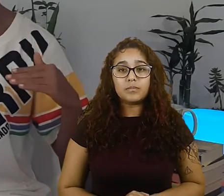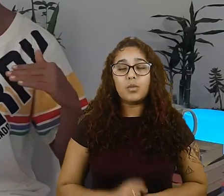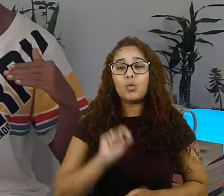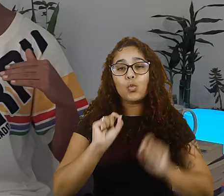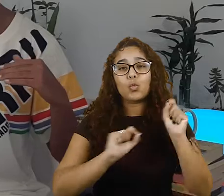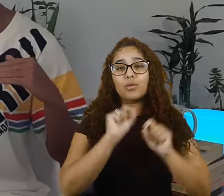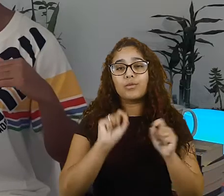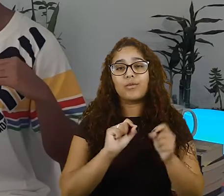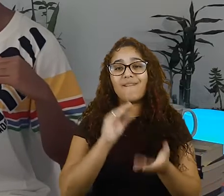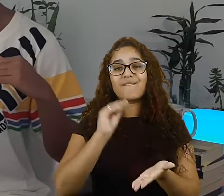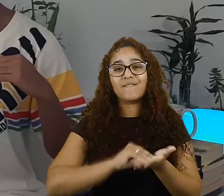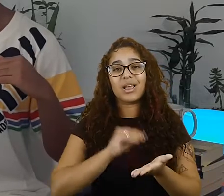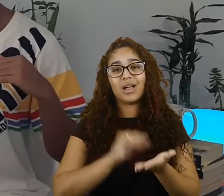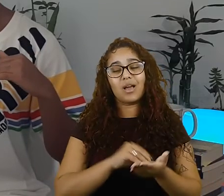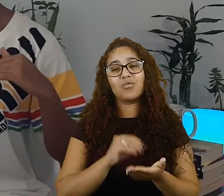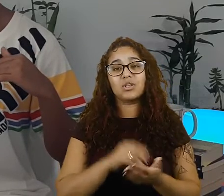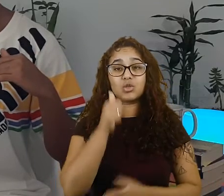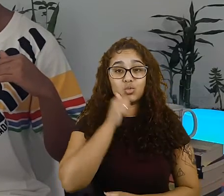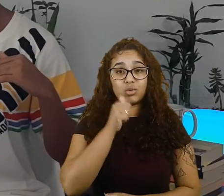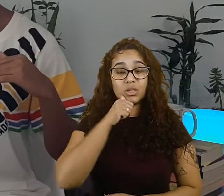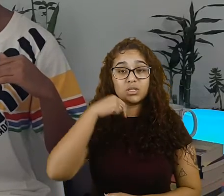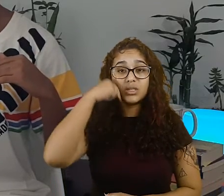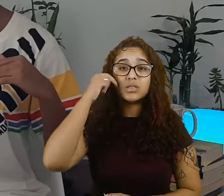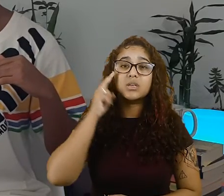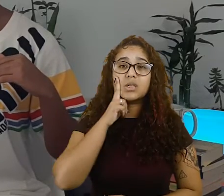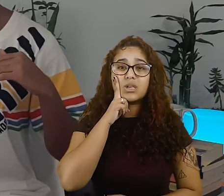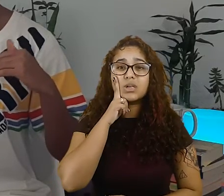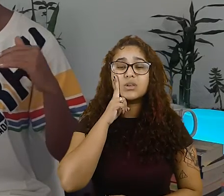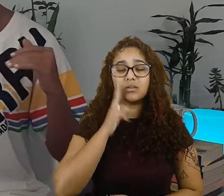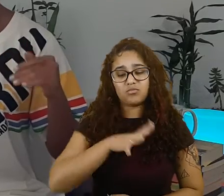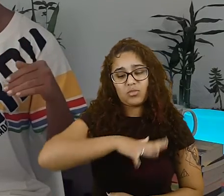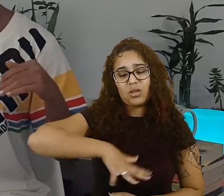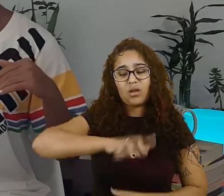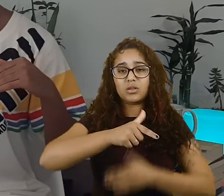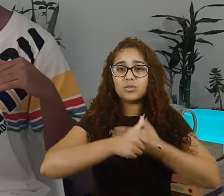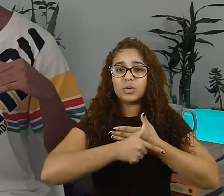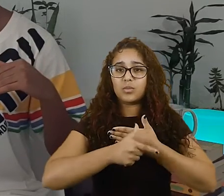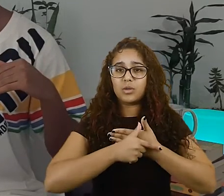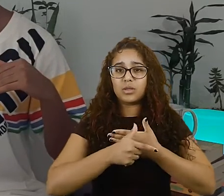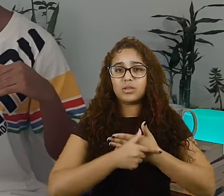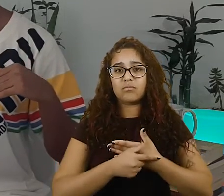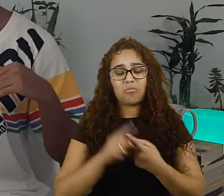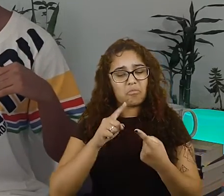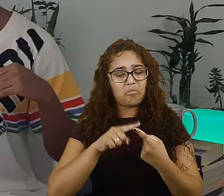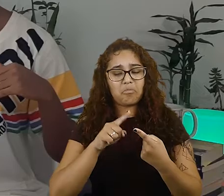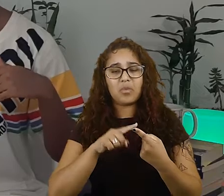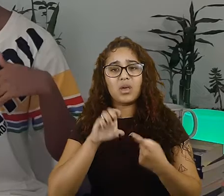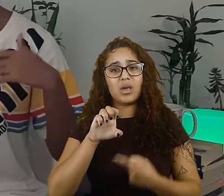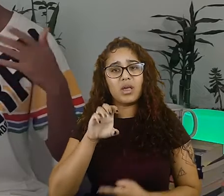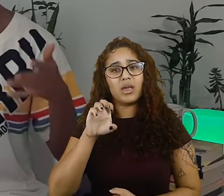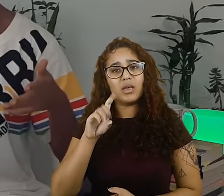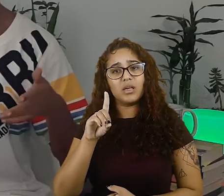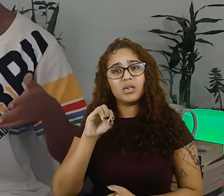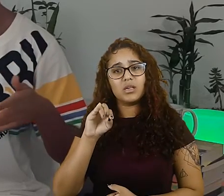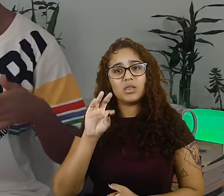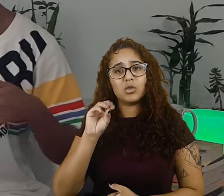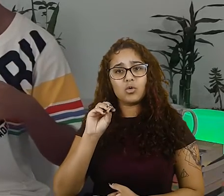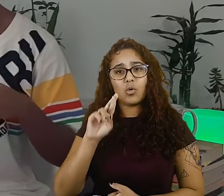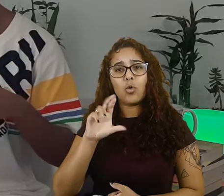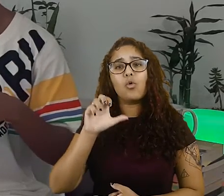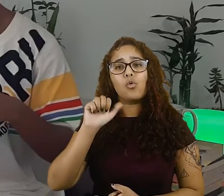forma unânime era a ausência das mulheres negras em espaços de legitimidade, tanto como